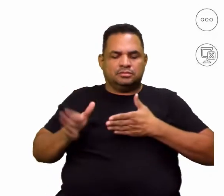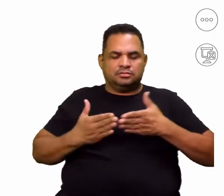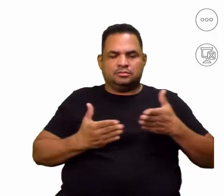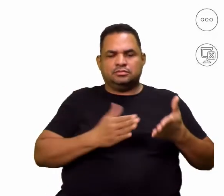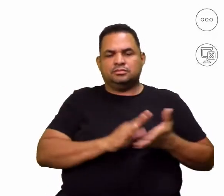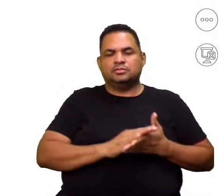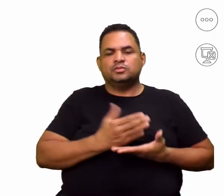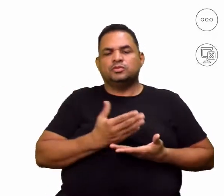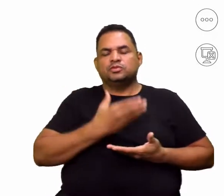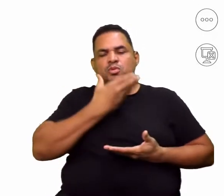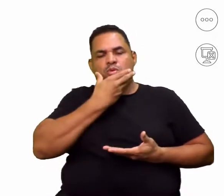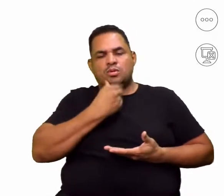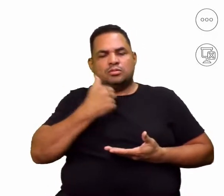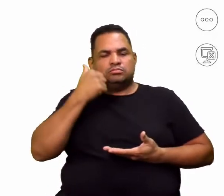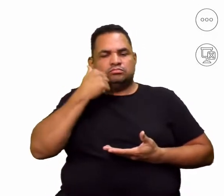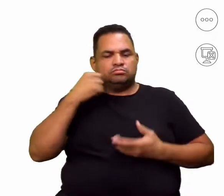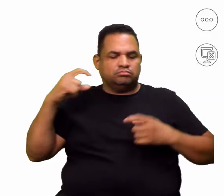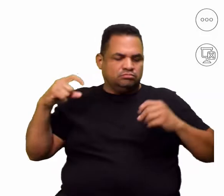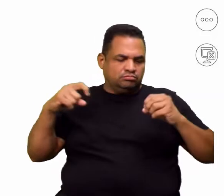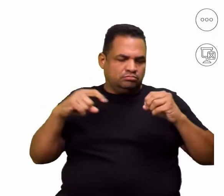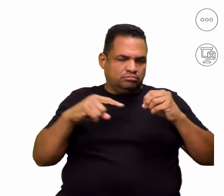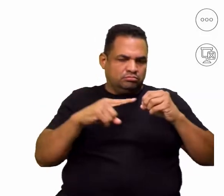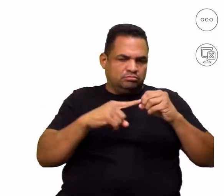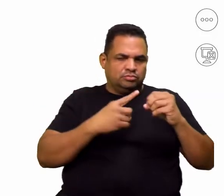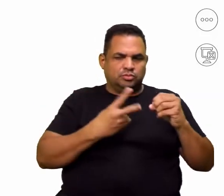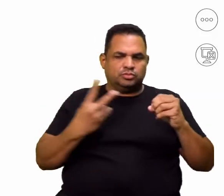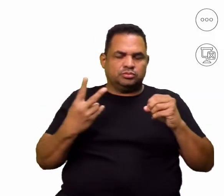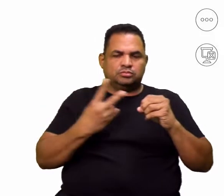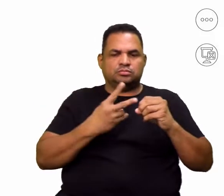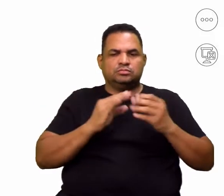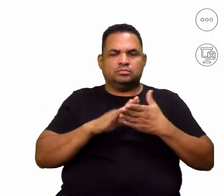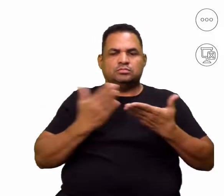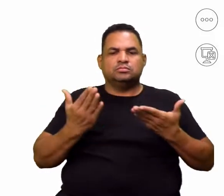espermatozoide quanto os óvulos, que vão ser,